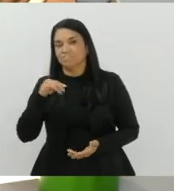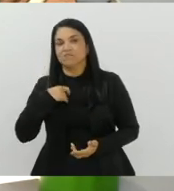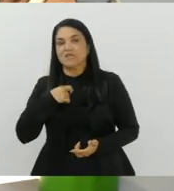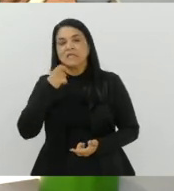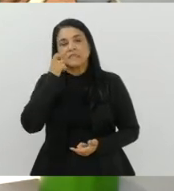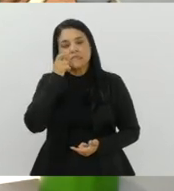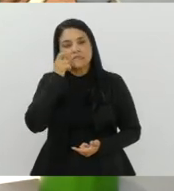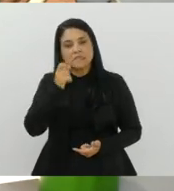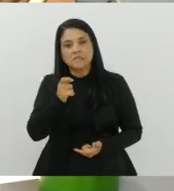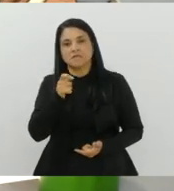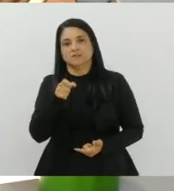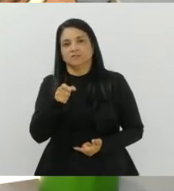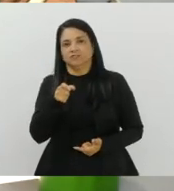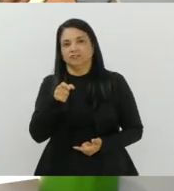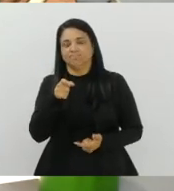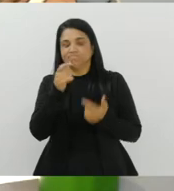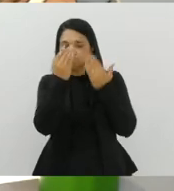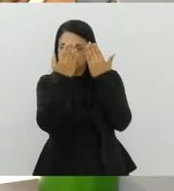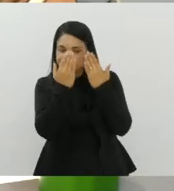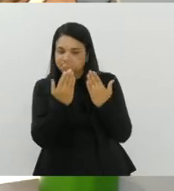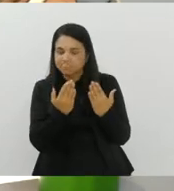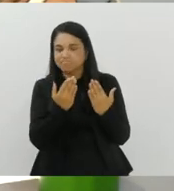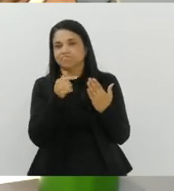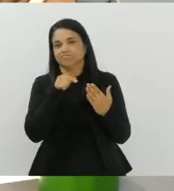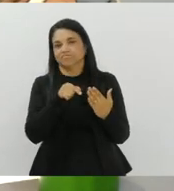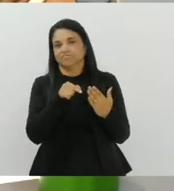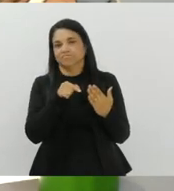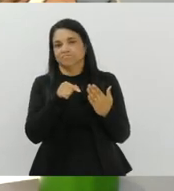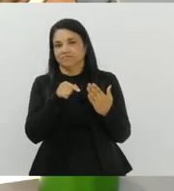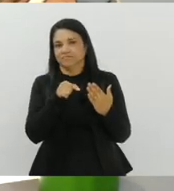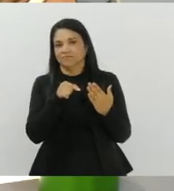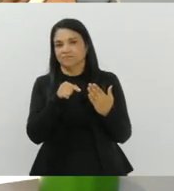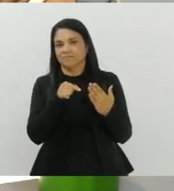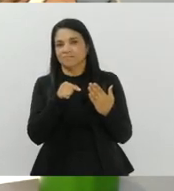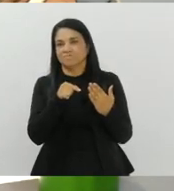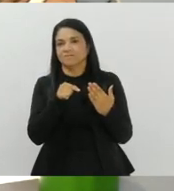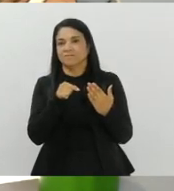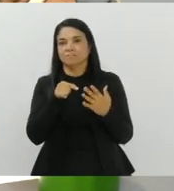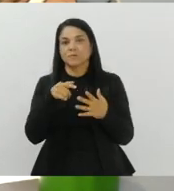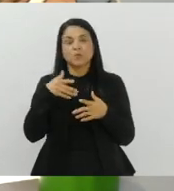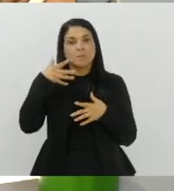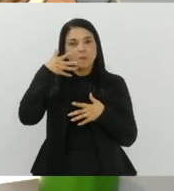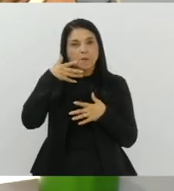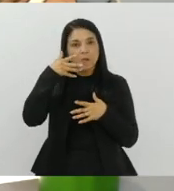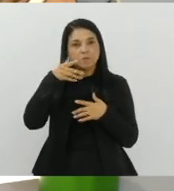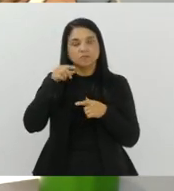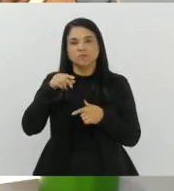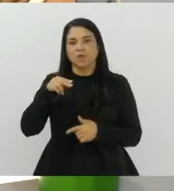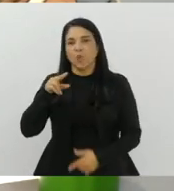buscar essa análise, porque a gente está falando aqui, talvez, até de um oligopólio.